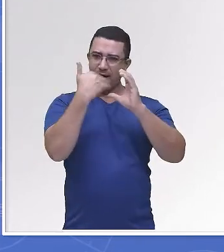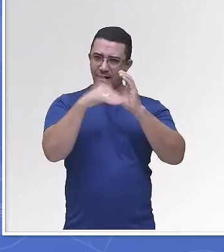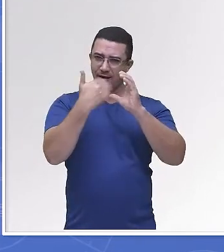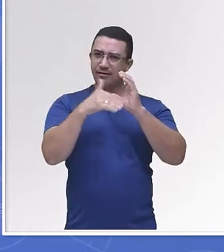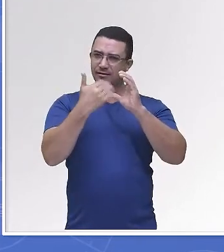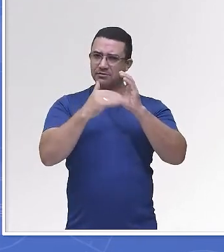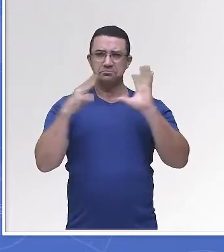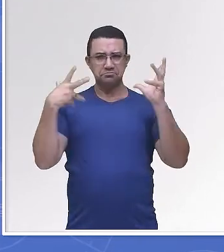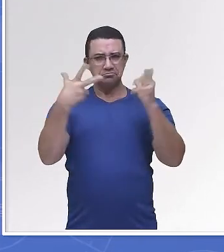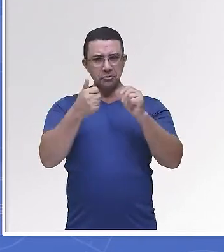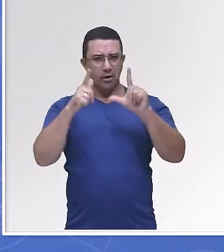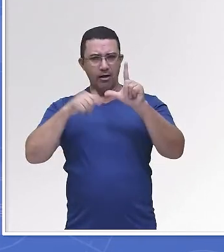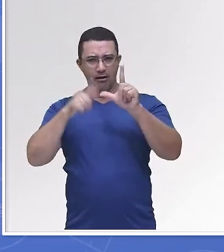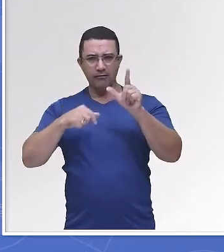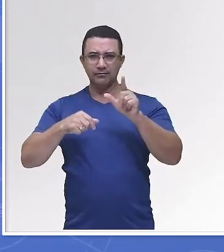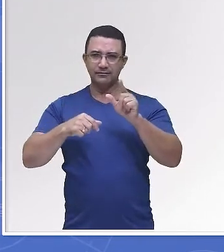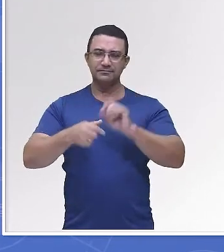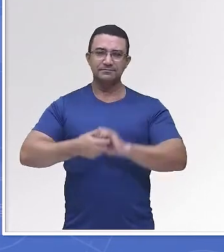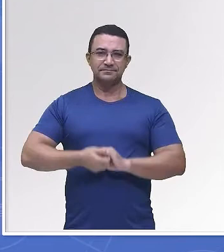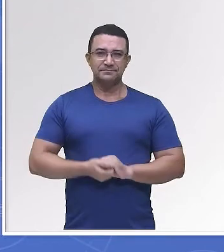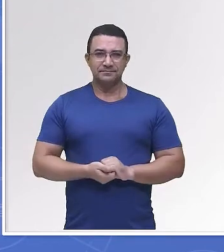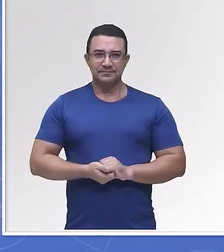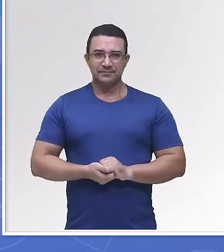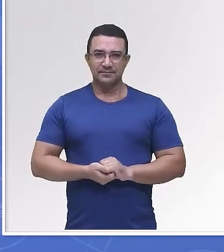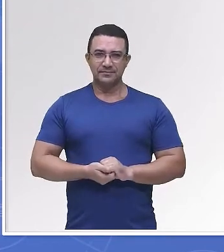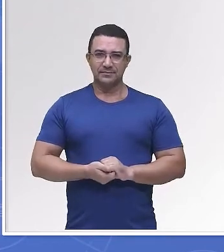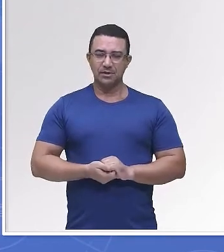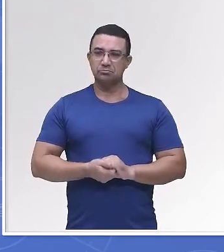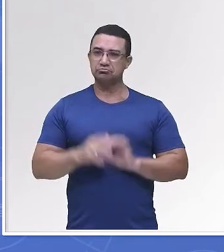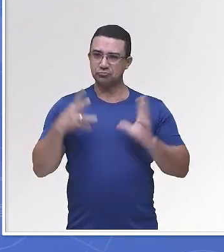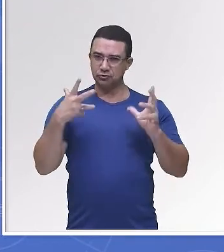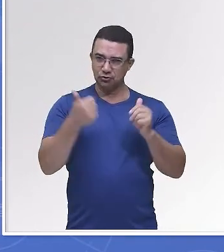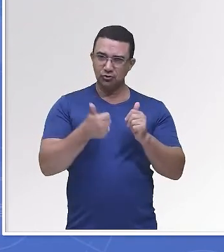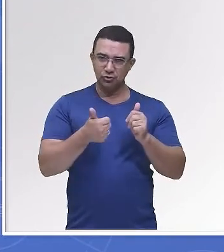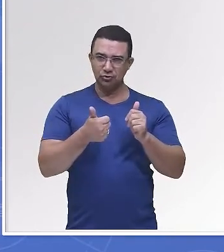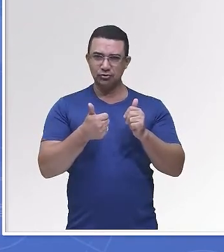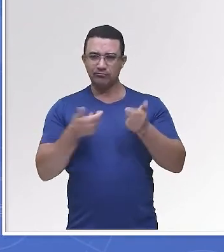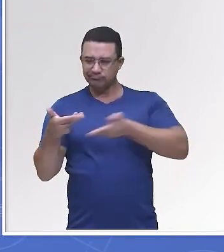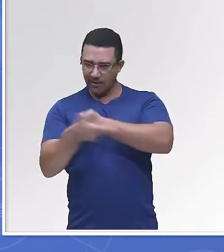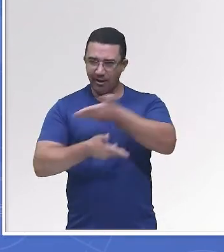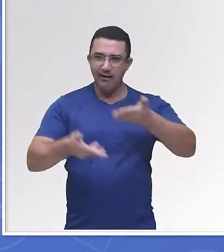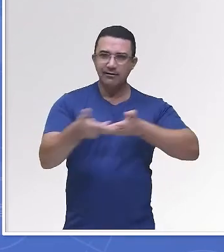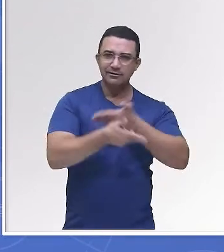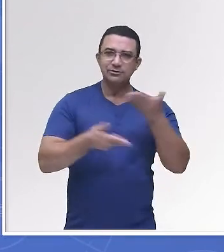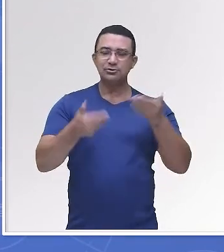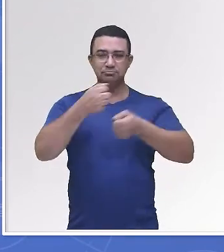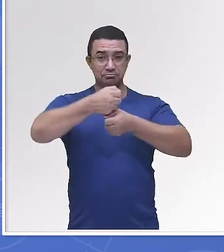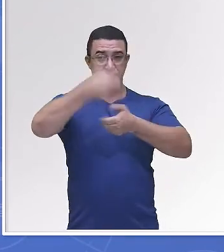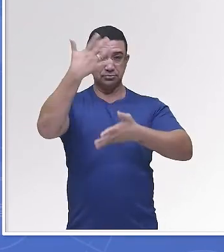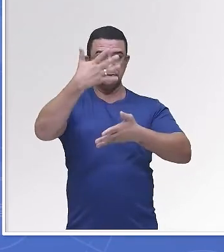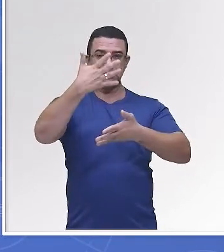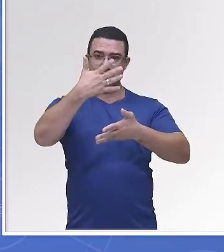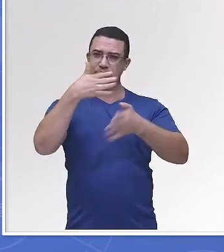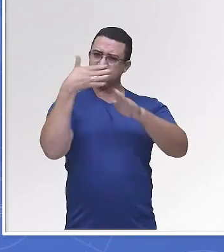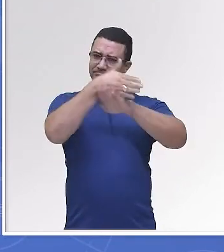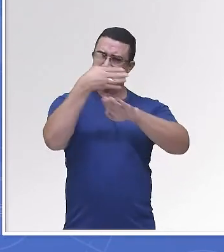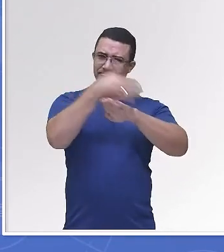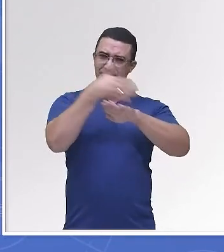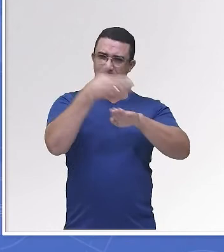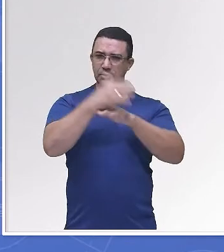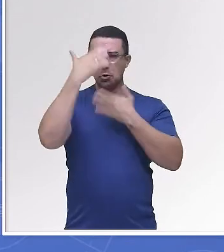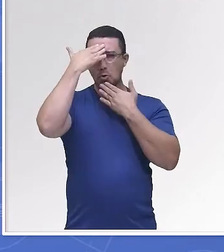Kaline, Bianca, Fernanda, todos aí interagindo conosco. Muito obrigada pela participação de vocês.